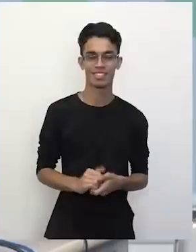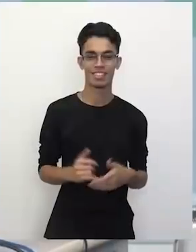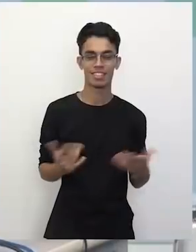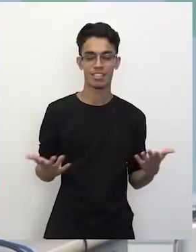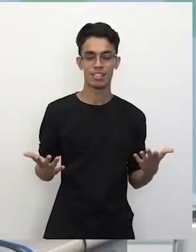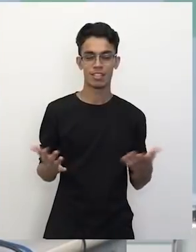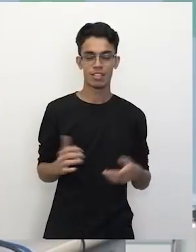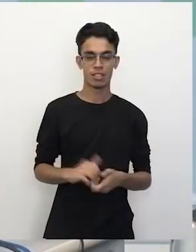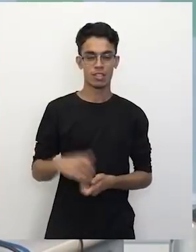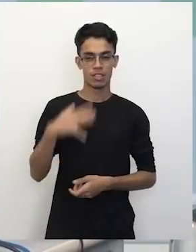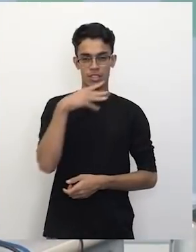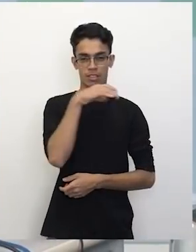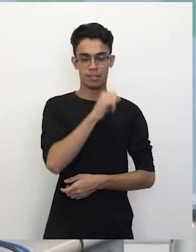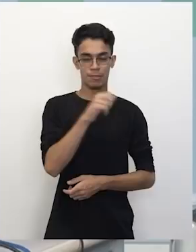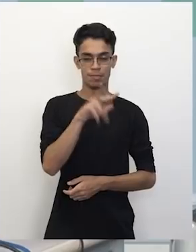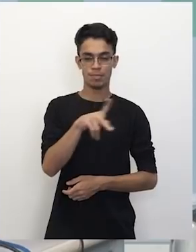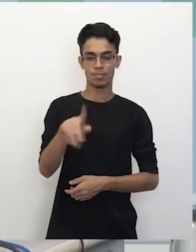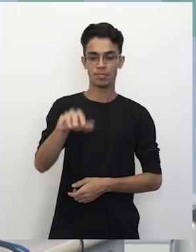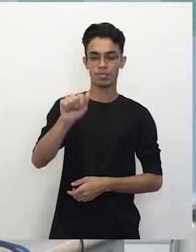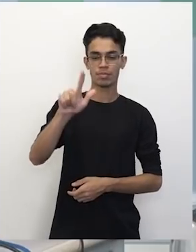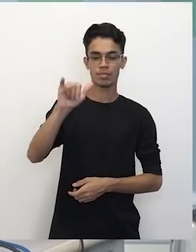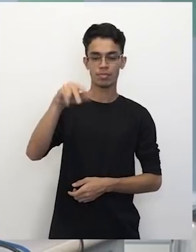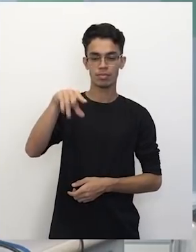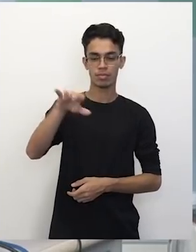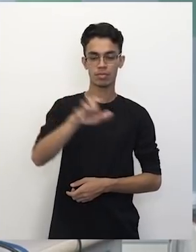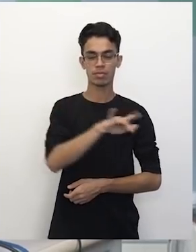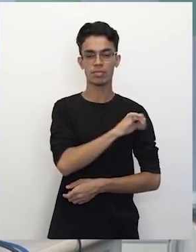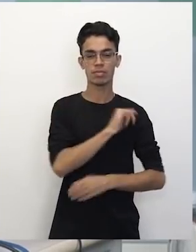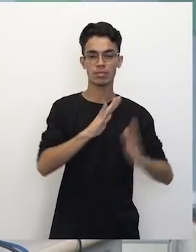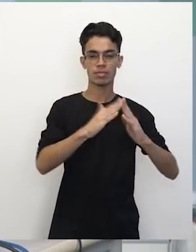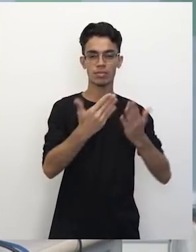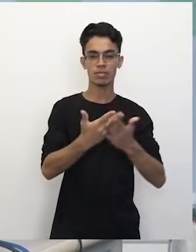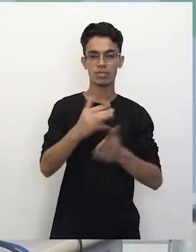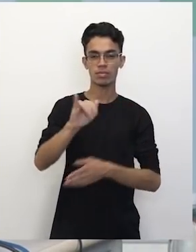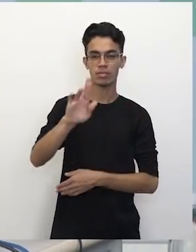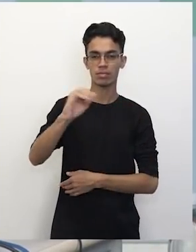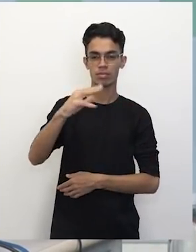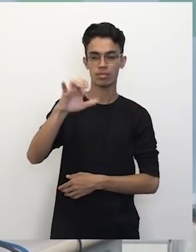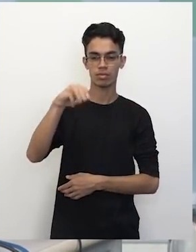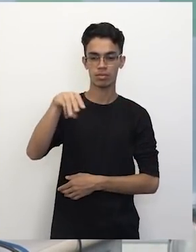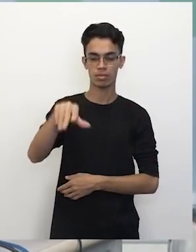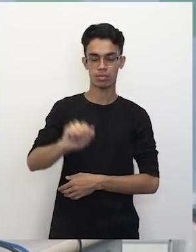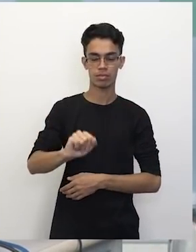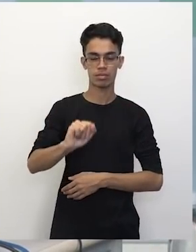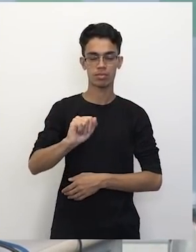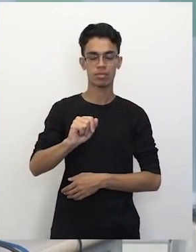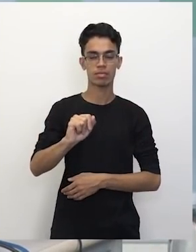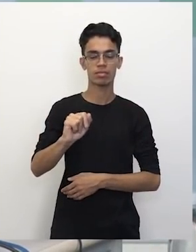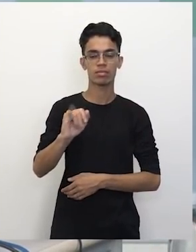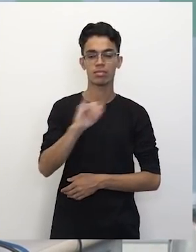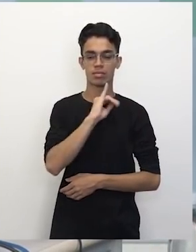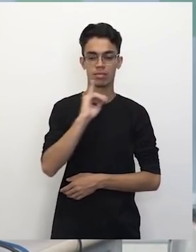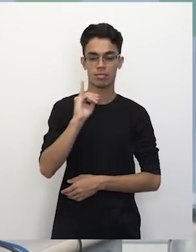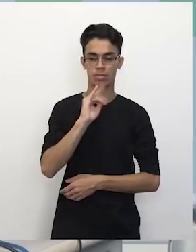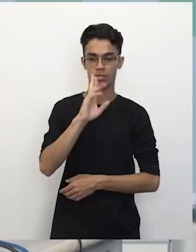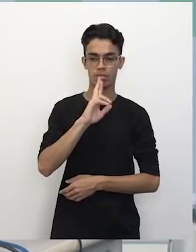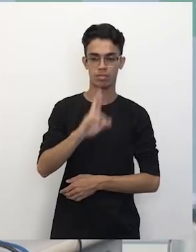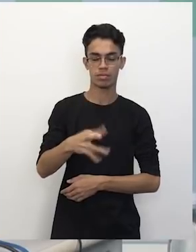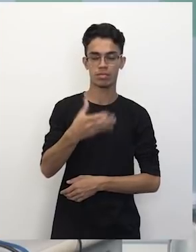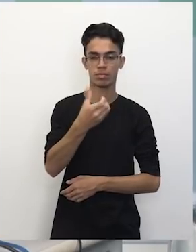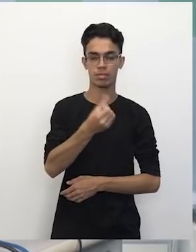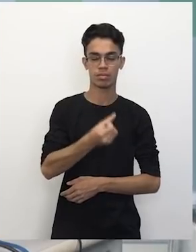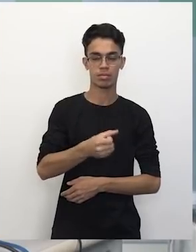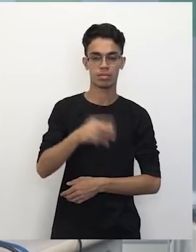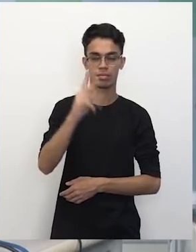Voltamos, Viviane, rapidinho aqui, professora Aline, com os alunos lá da escola Iracema Raul em Maciel, lá de Itapevi, responderam 6 km.